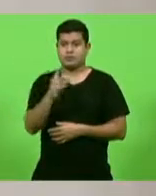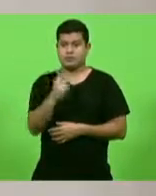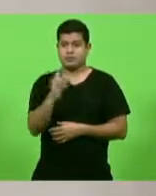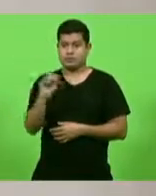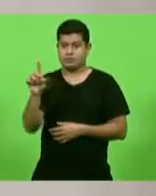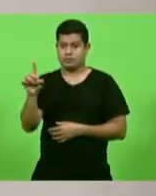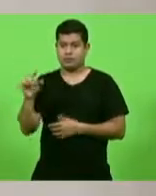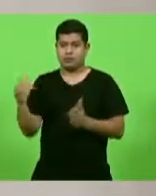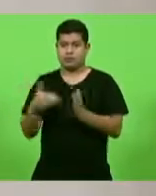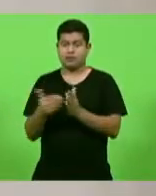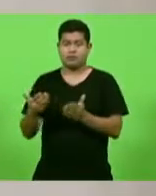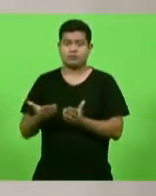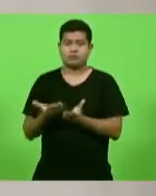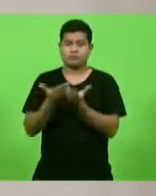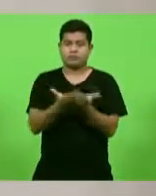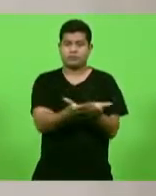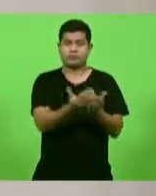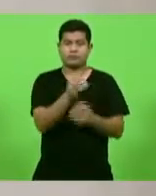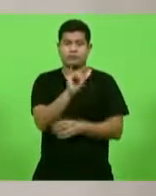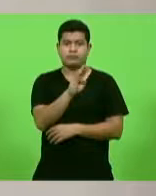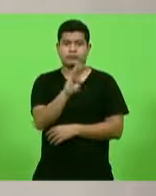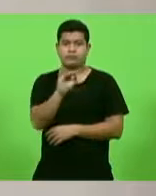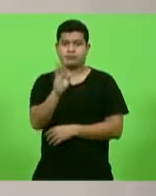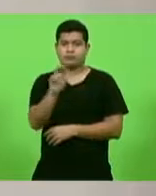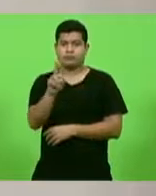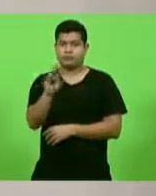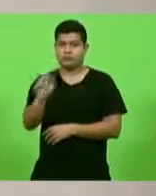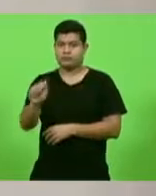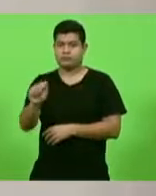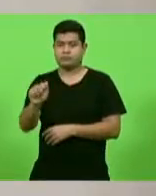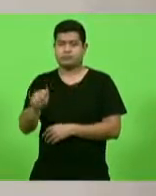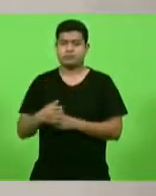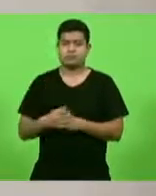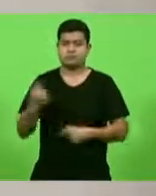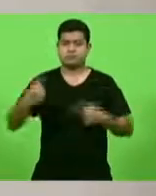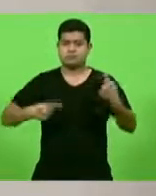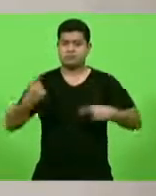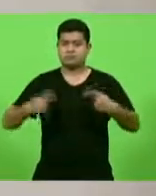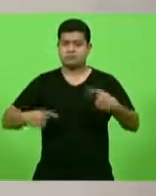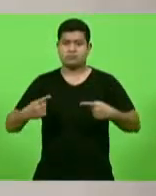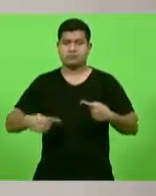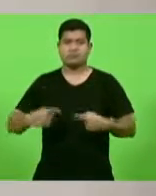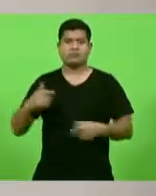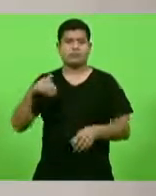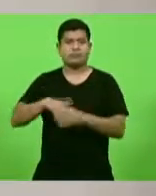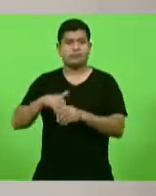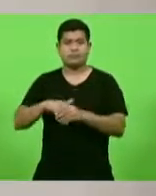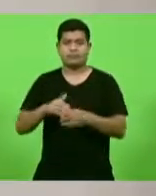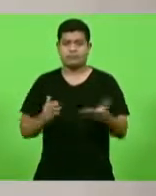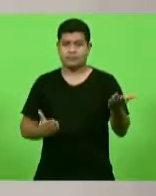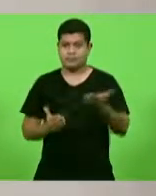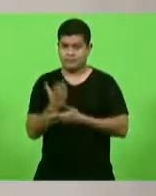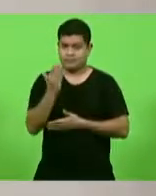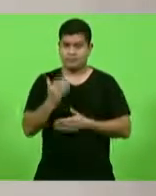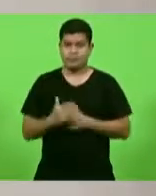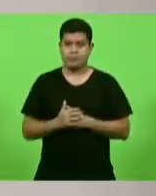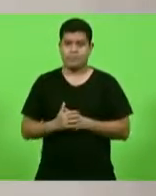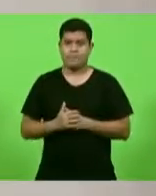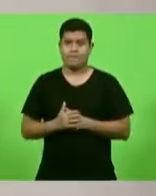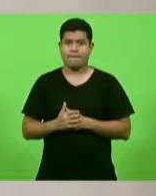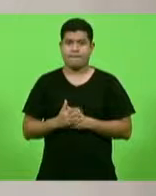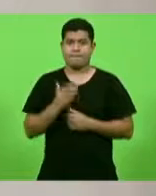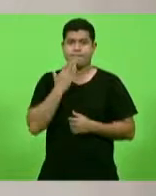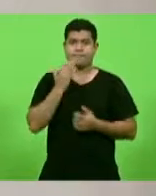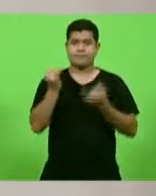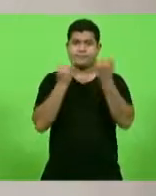porto de Ibituba. Em discussão. Em votação. Aprovado. Pedido de